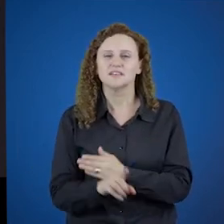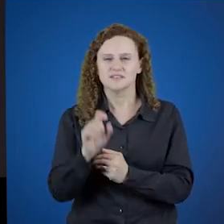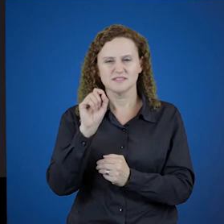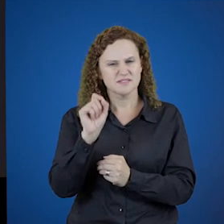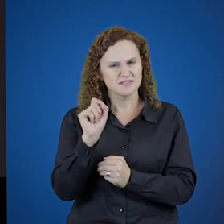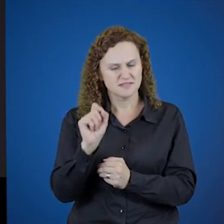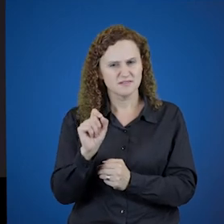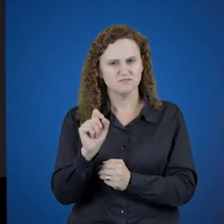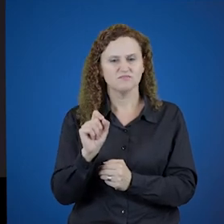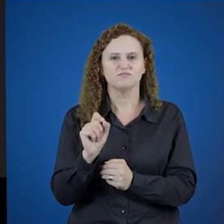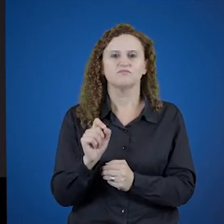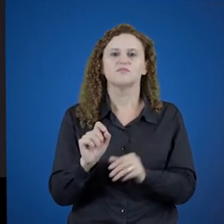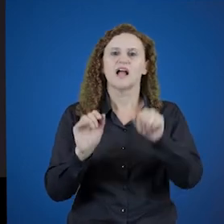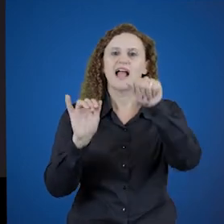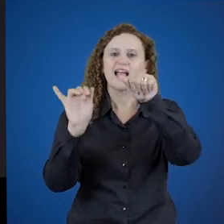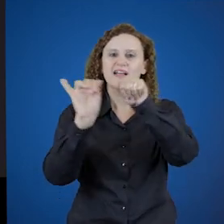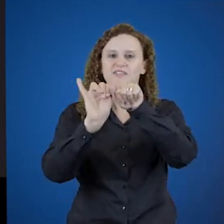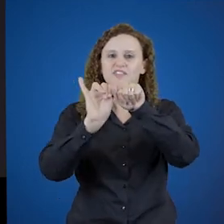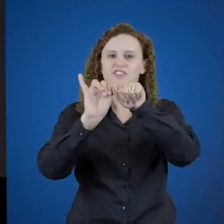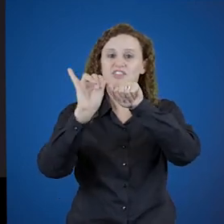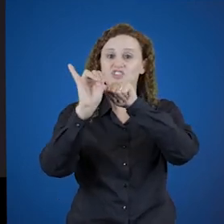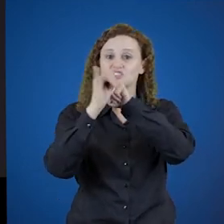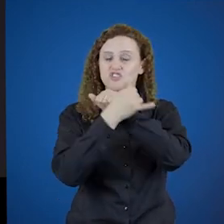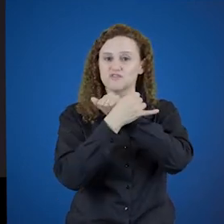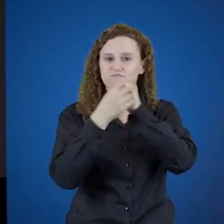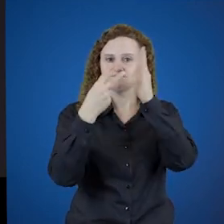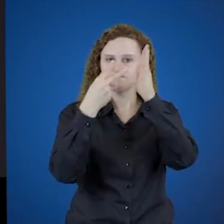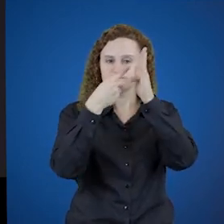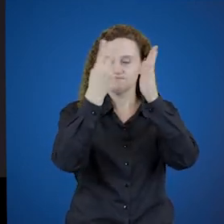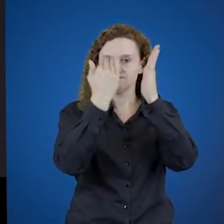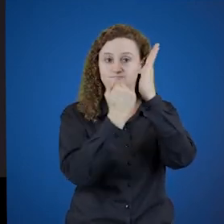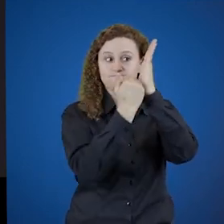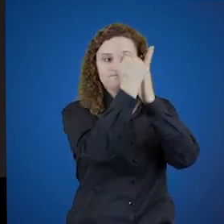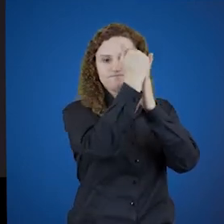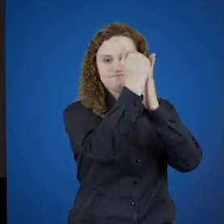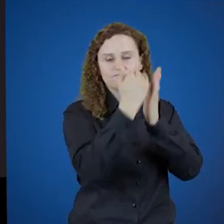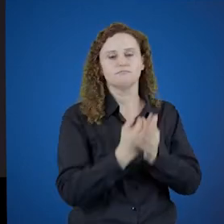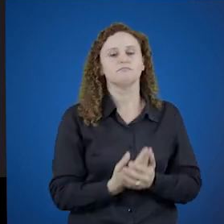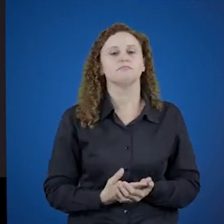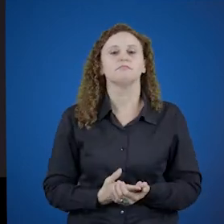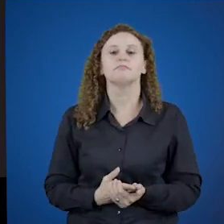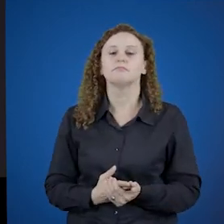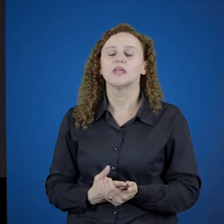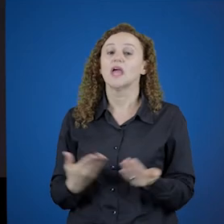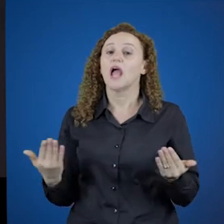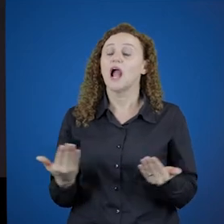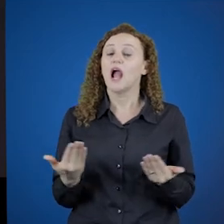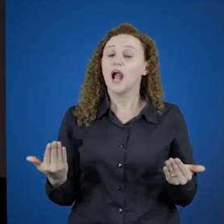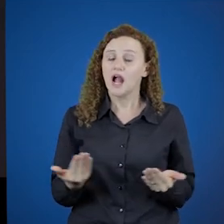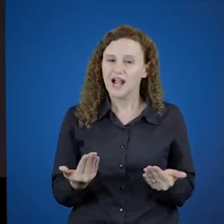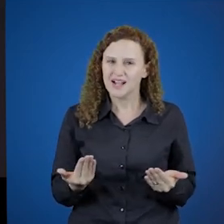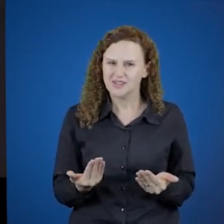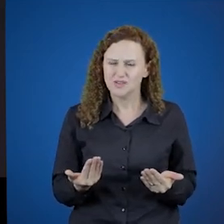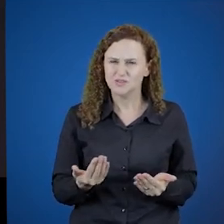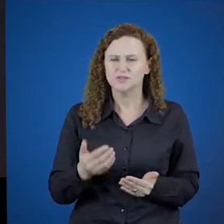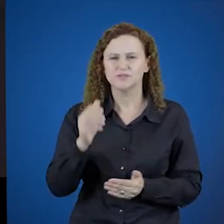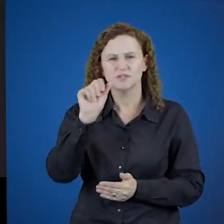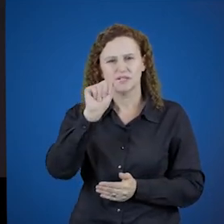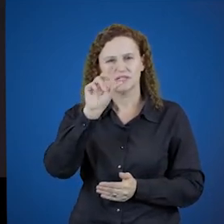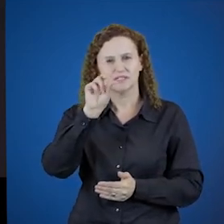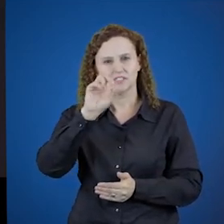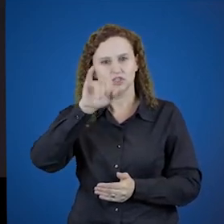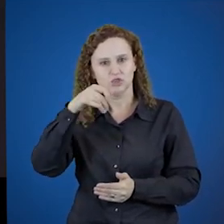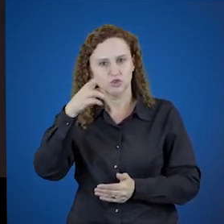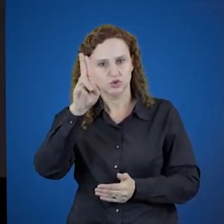de segunda classe muito bem então o nosso próximo passo são os